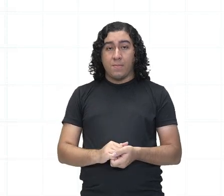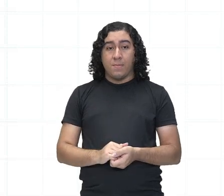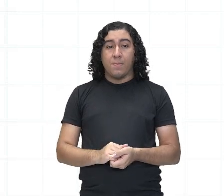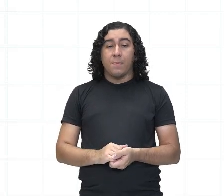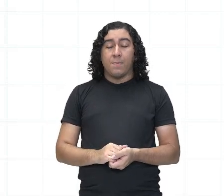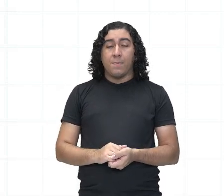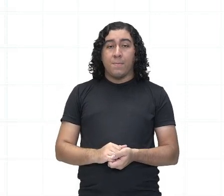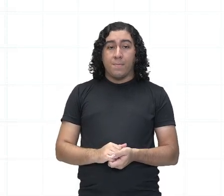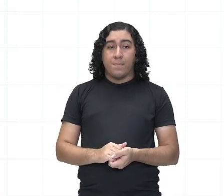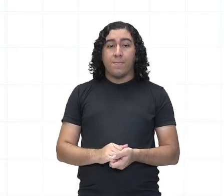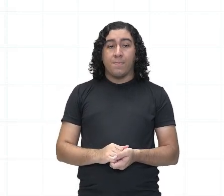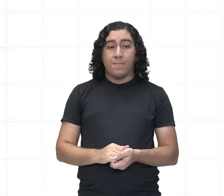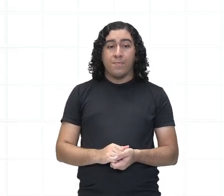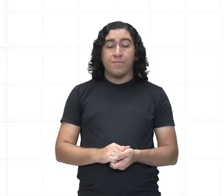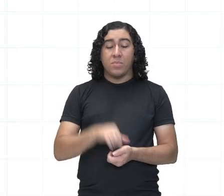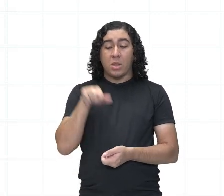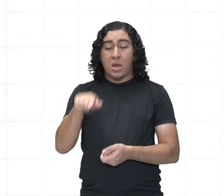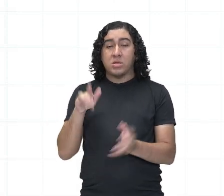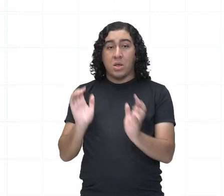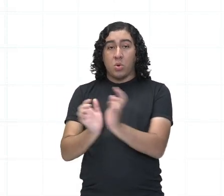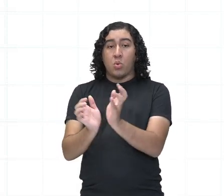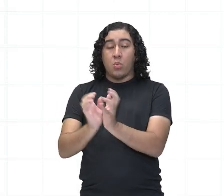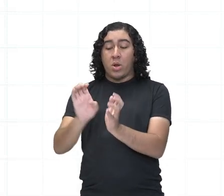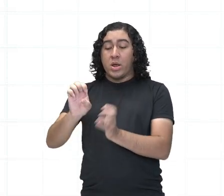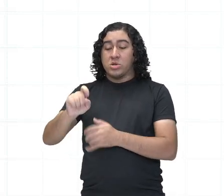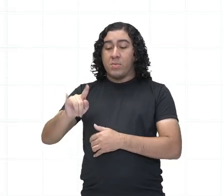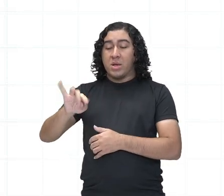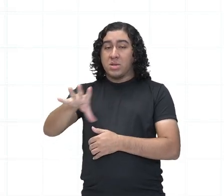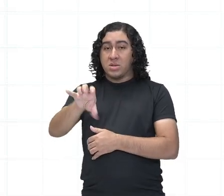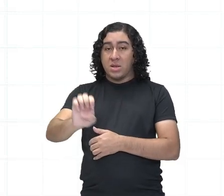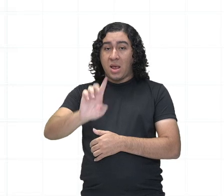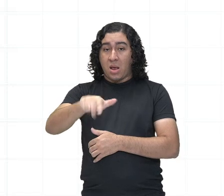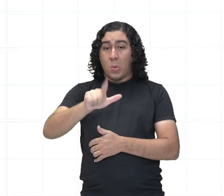espécies. E a espécie, ela é